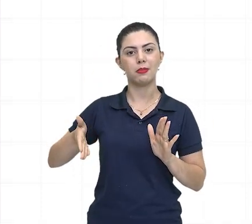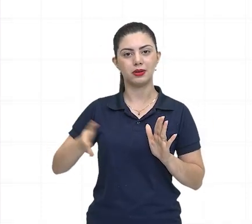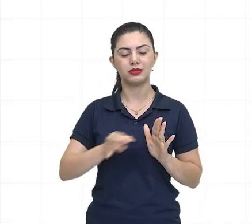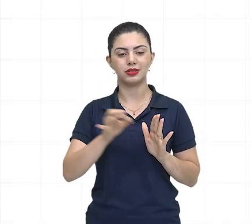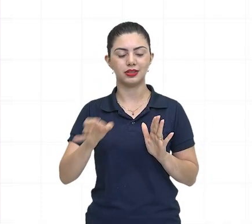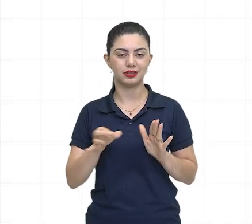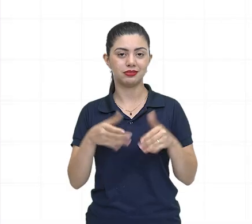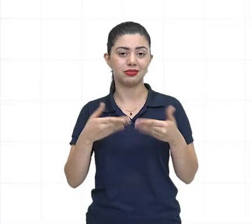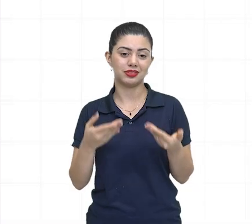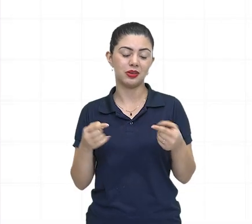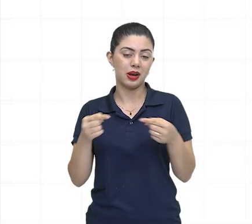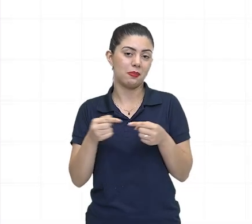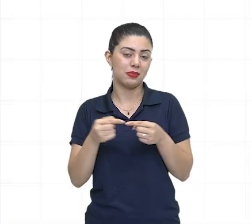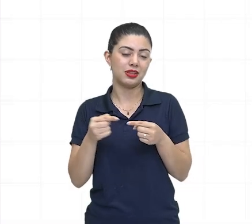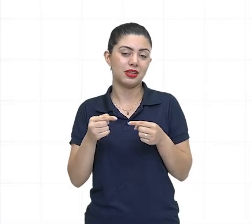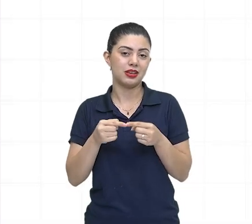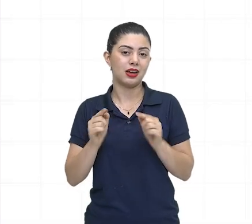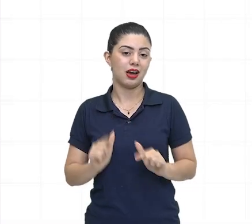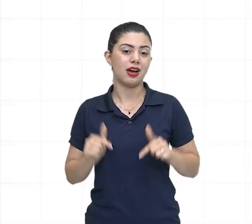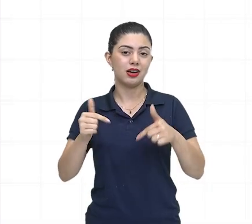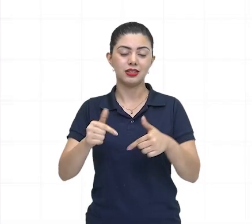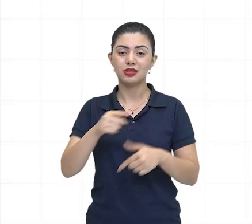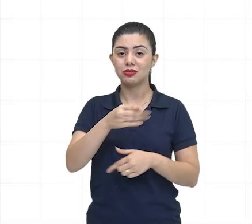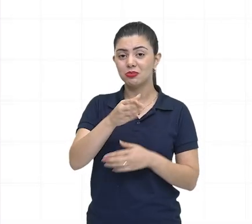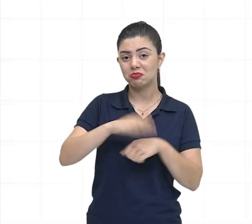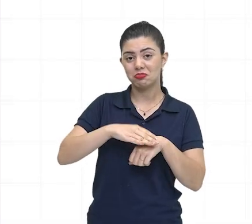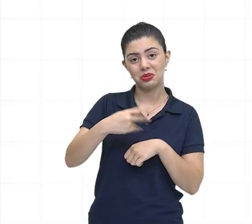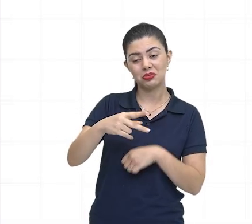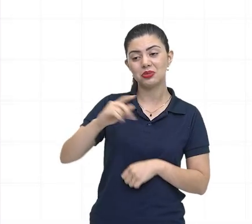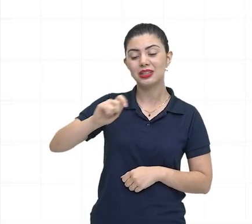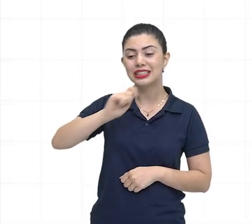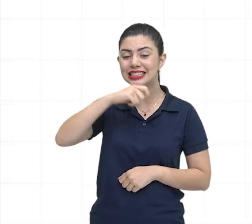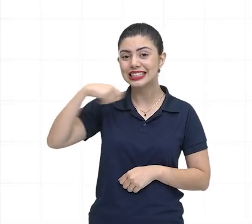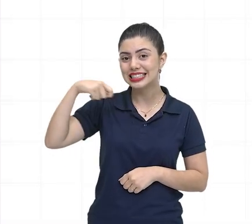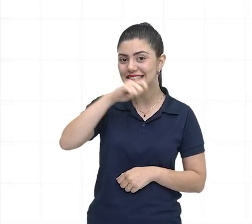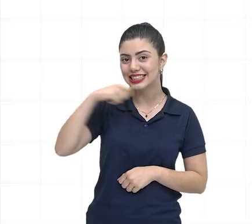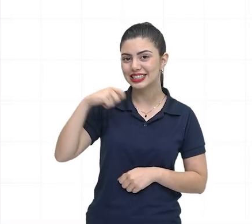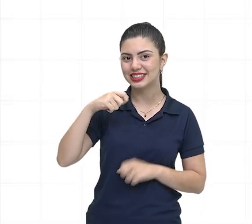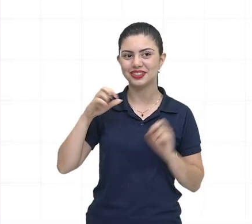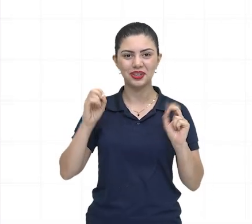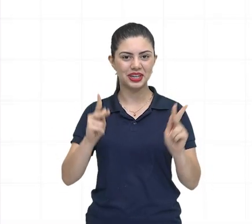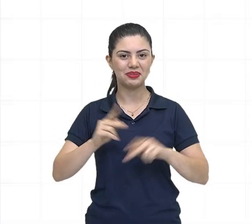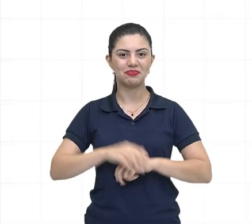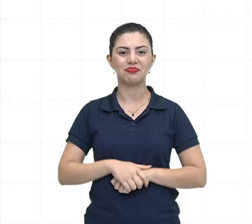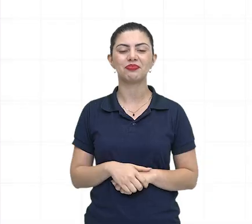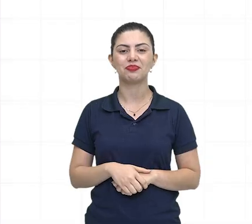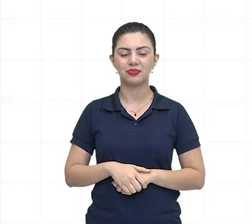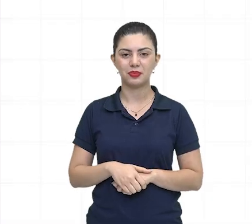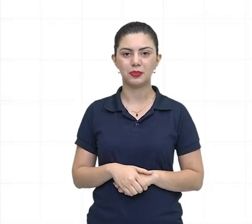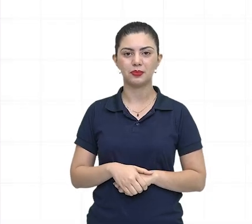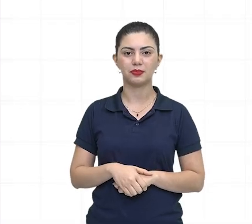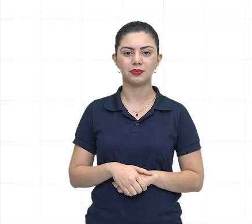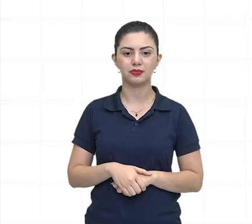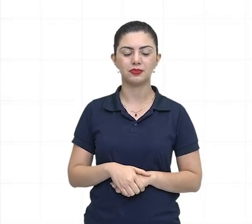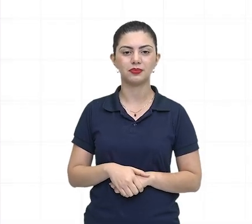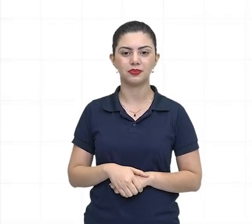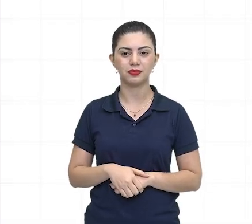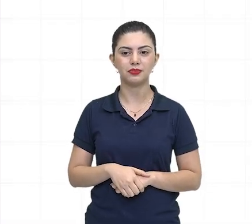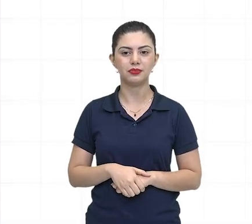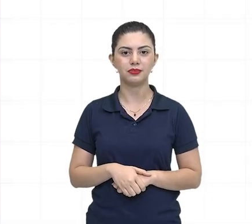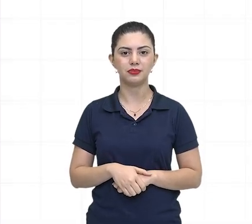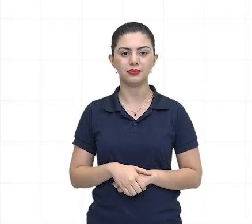está retratando o ato de você escovar os dentes. Beleza? Muito bem.